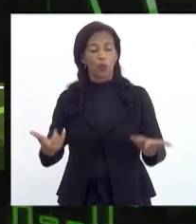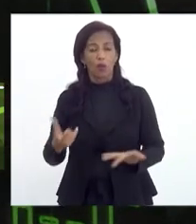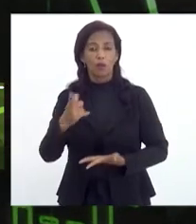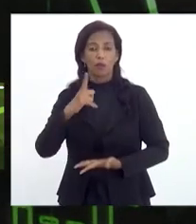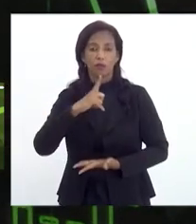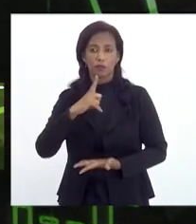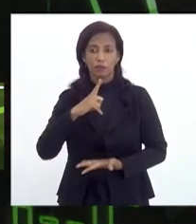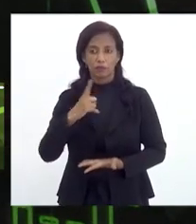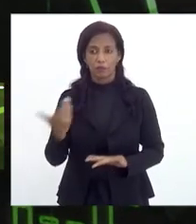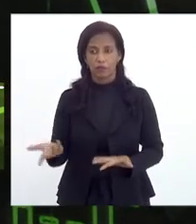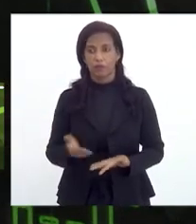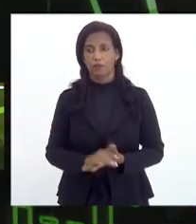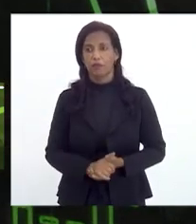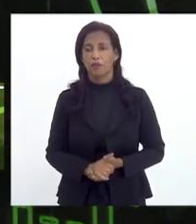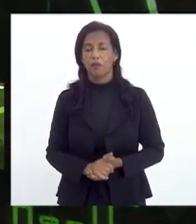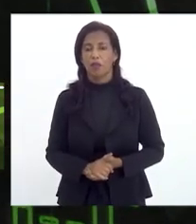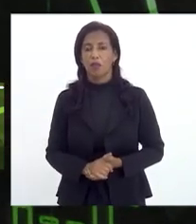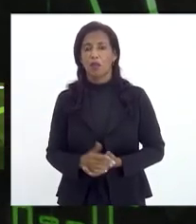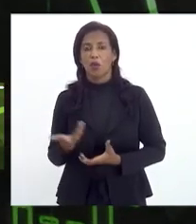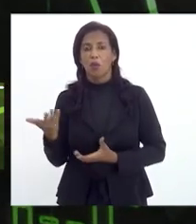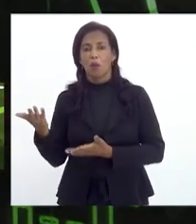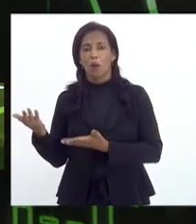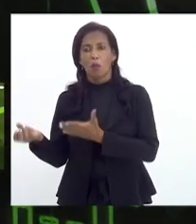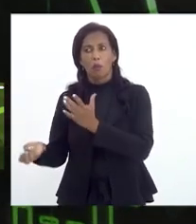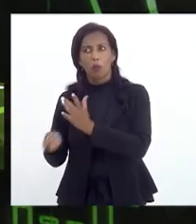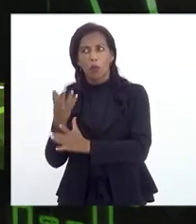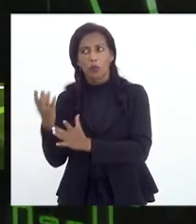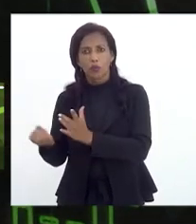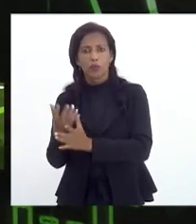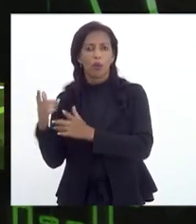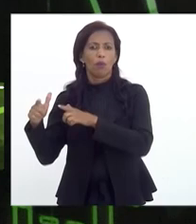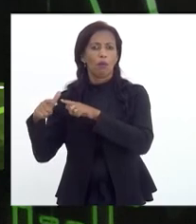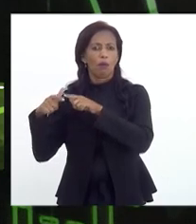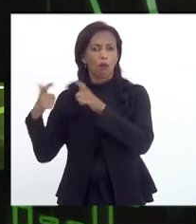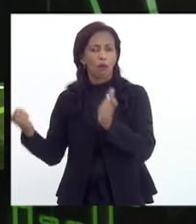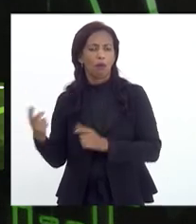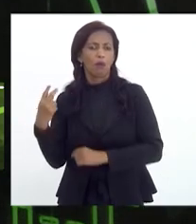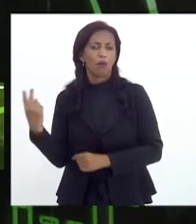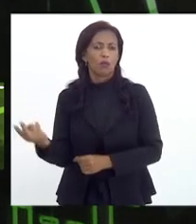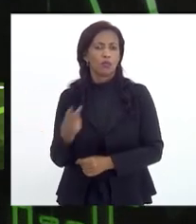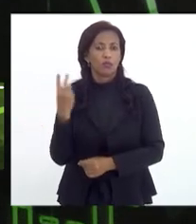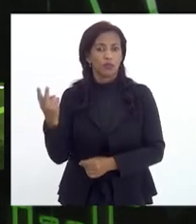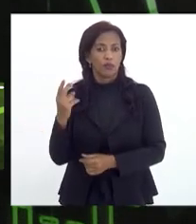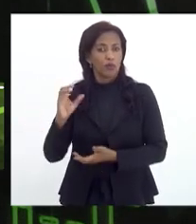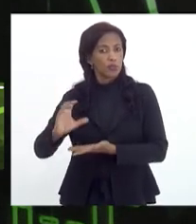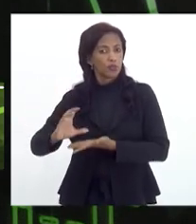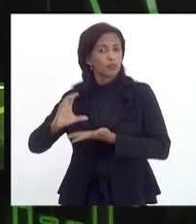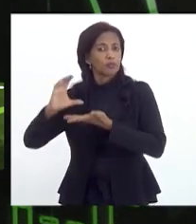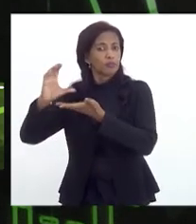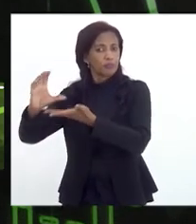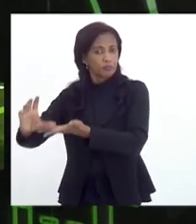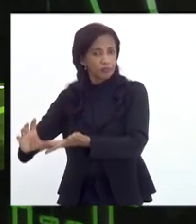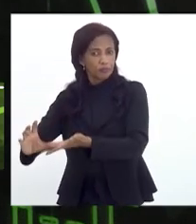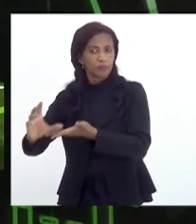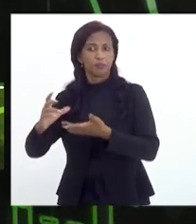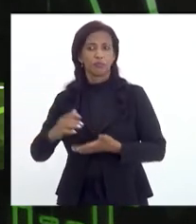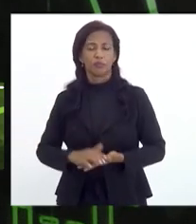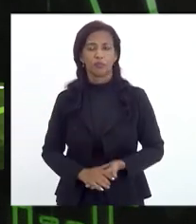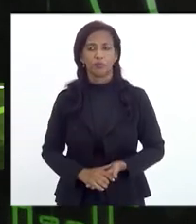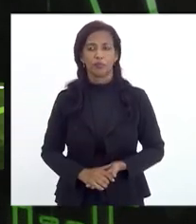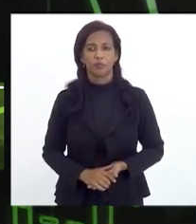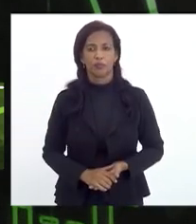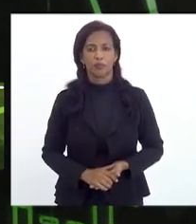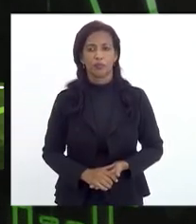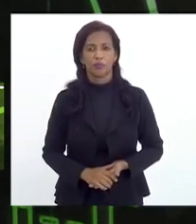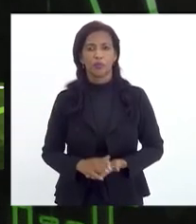Uma produção Grande Ou temos Valores Expresivos Do